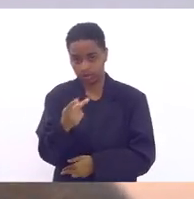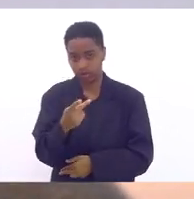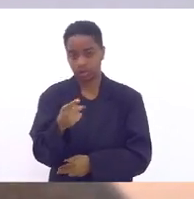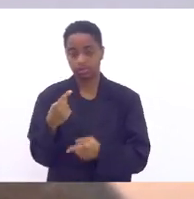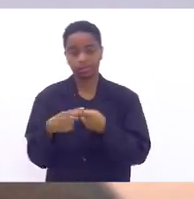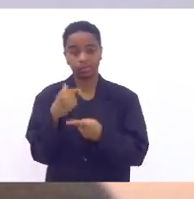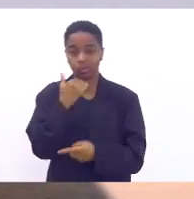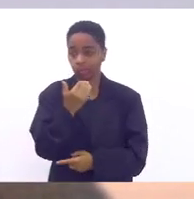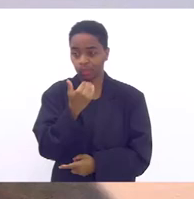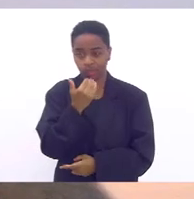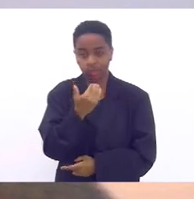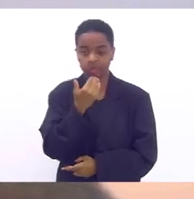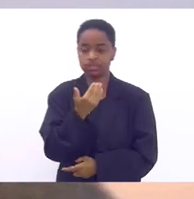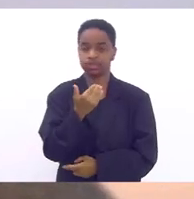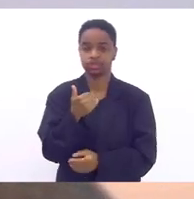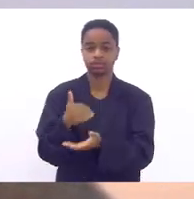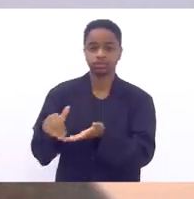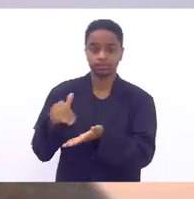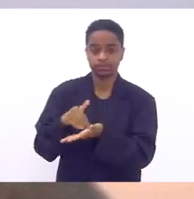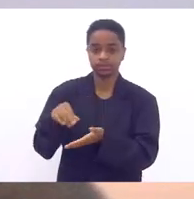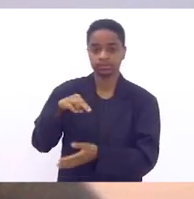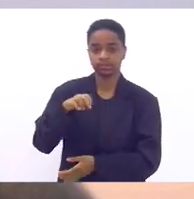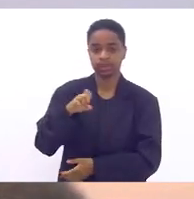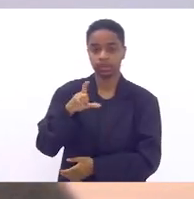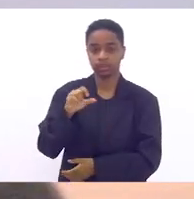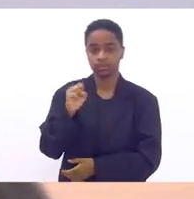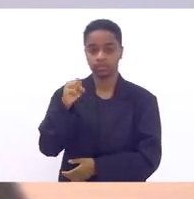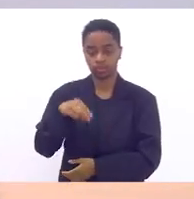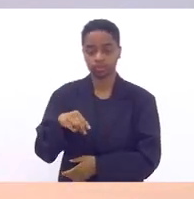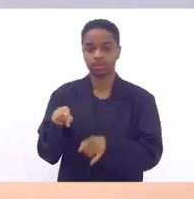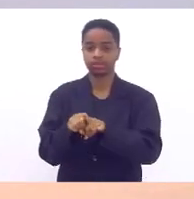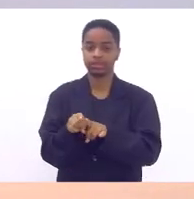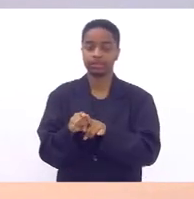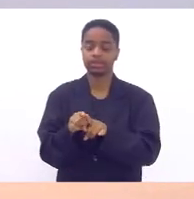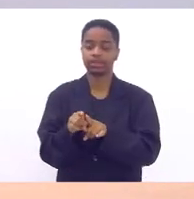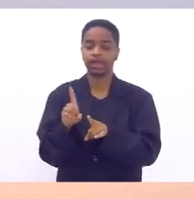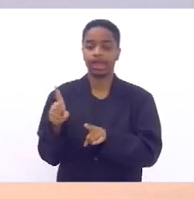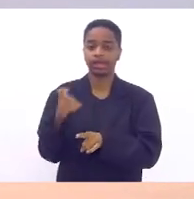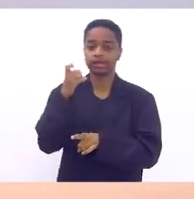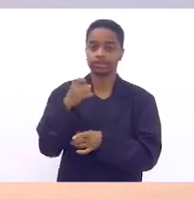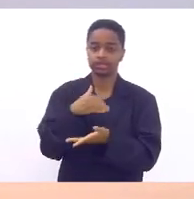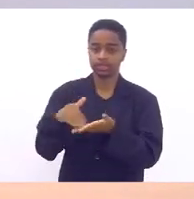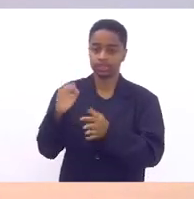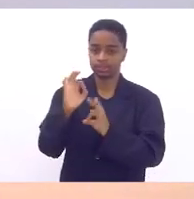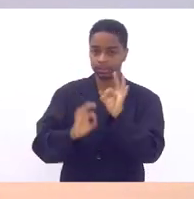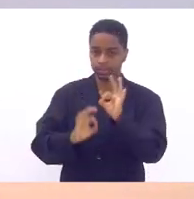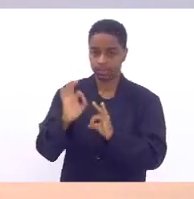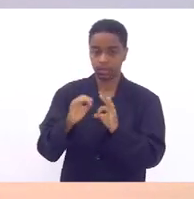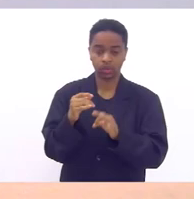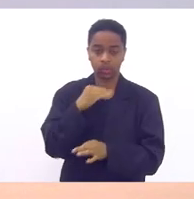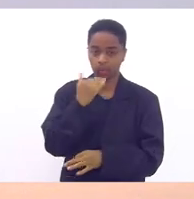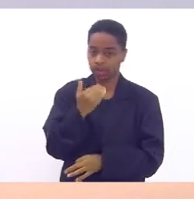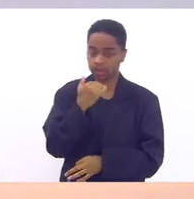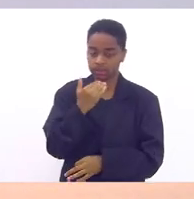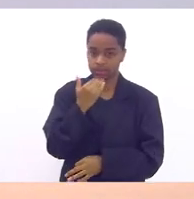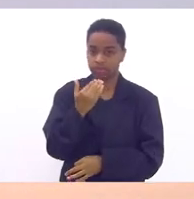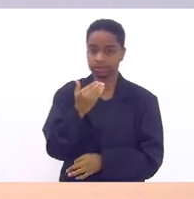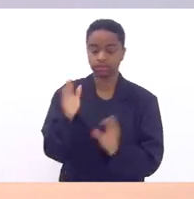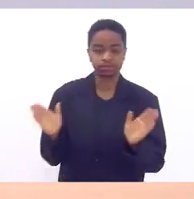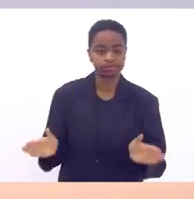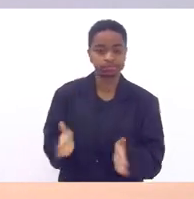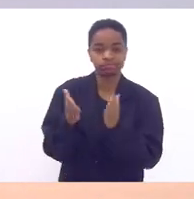ter secretário Nelson que foi também secretário de planejamento não adianta ter o incentivo econômico se a gente não